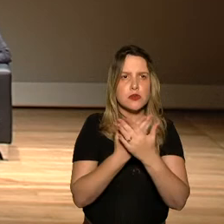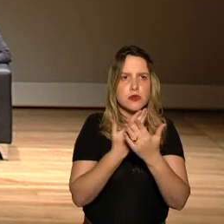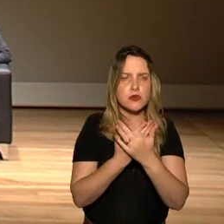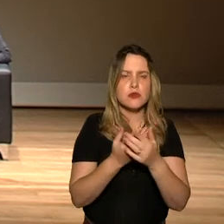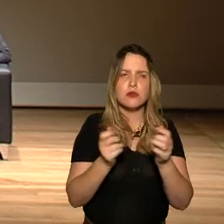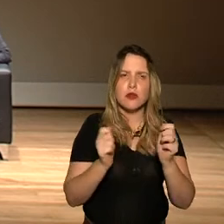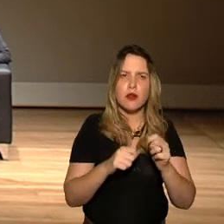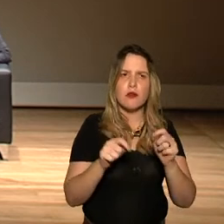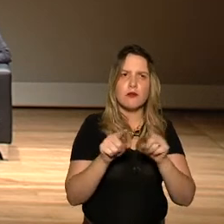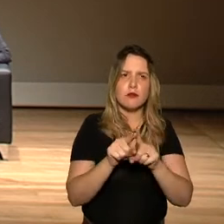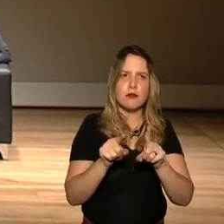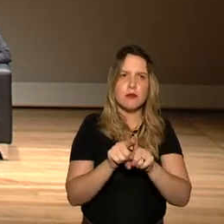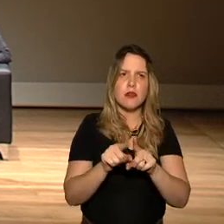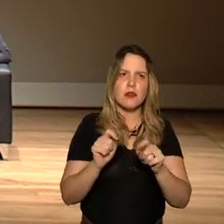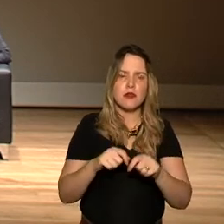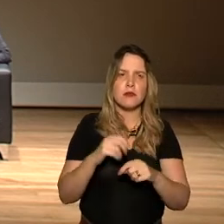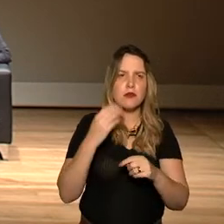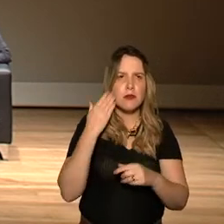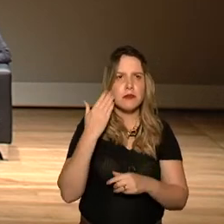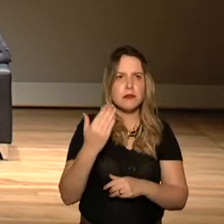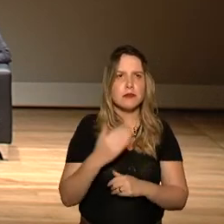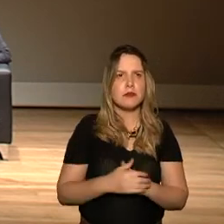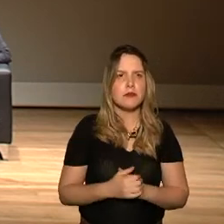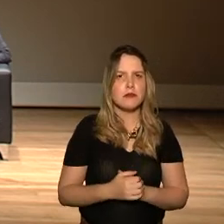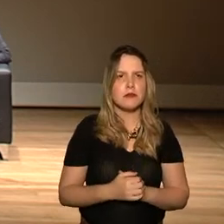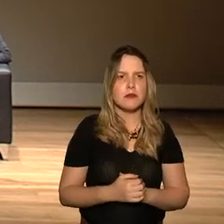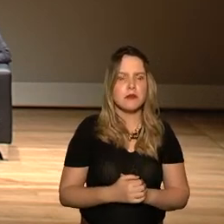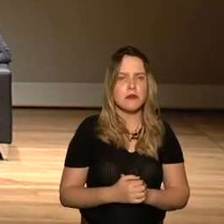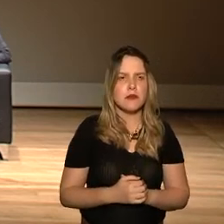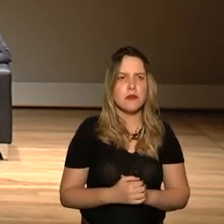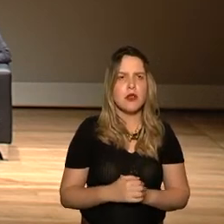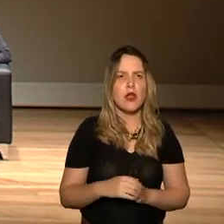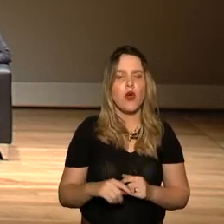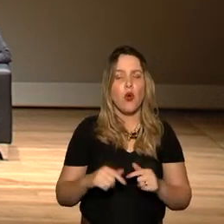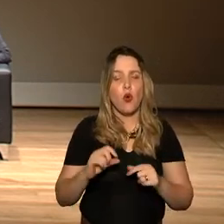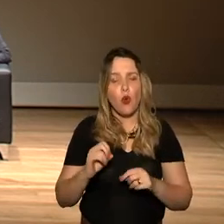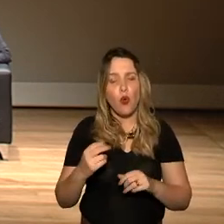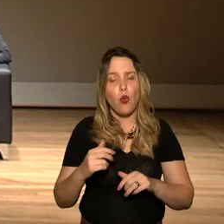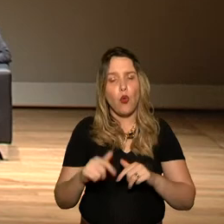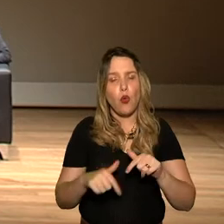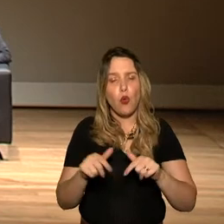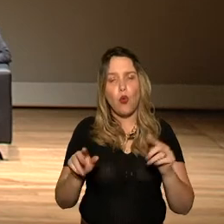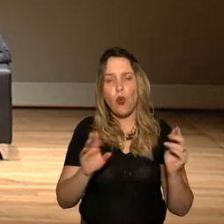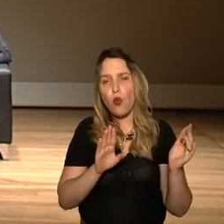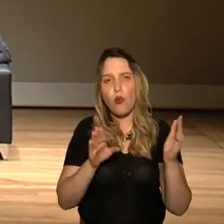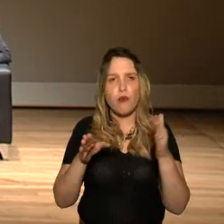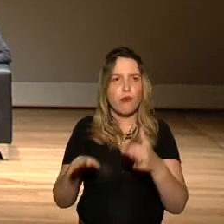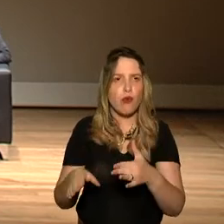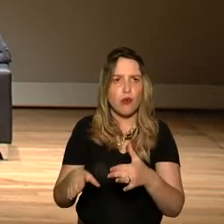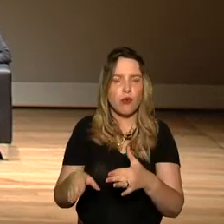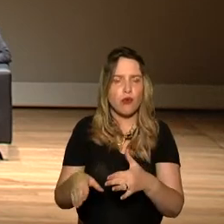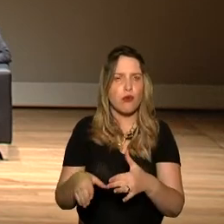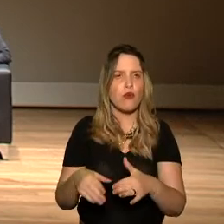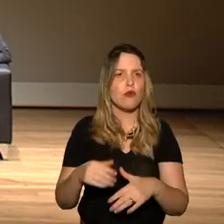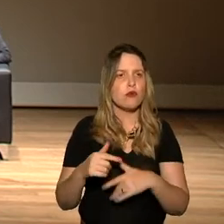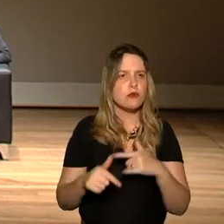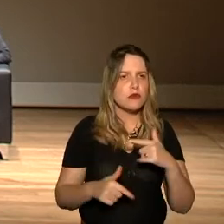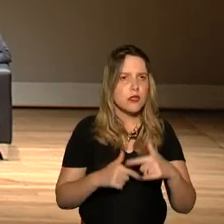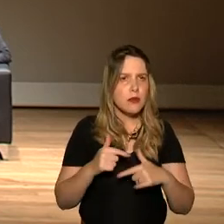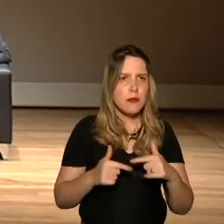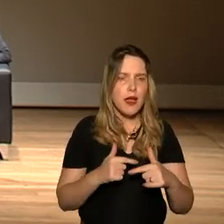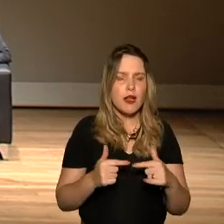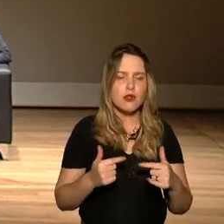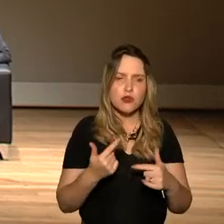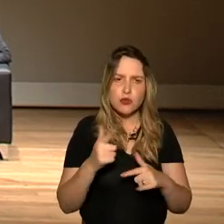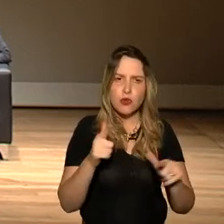vamos desconhecido que tinham ações culturais gratuitas né como trabalhar comunicação cultural para que as pessoas